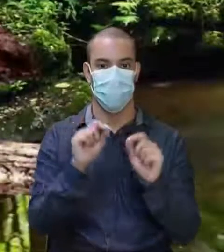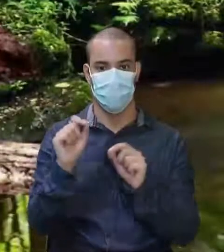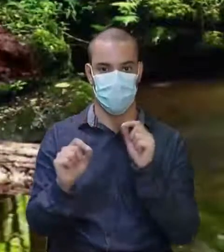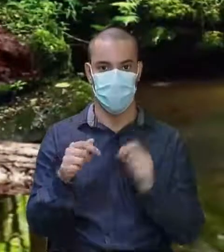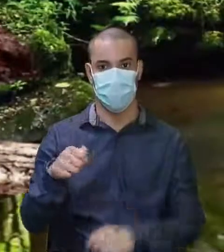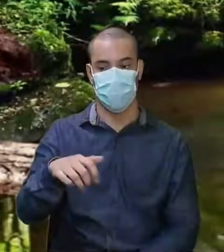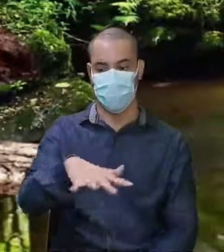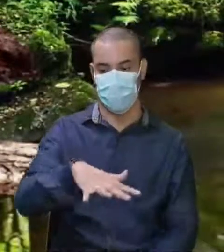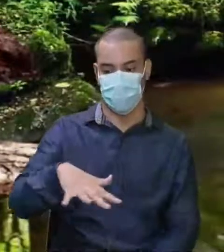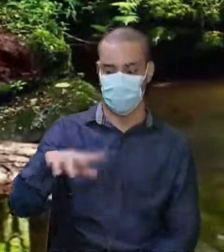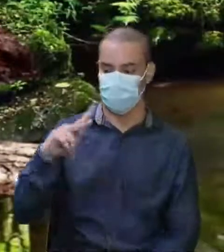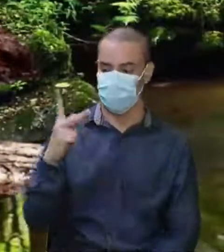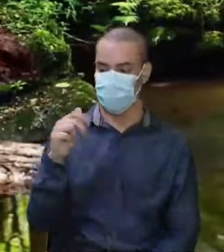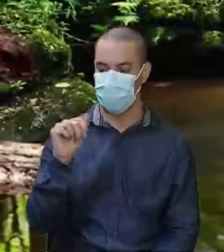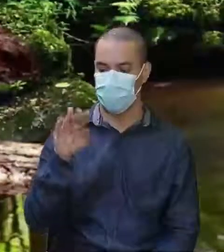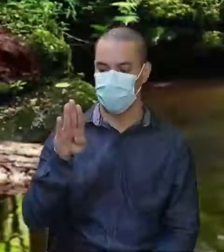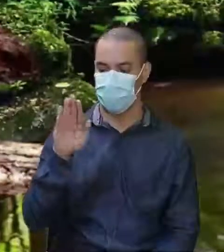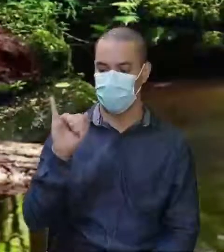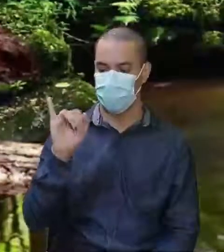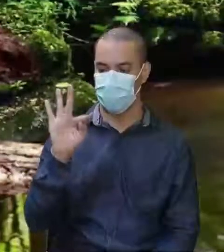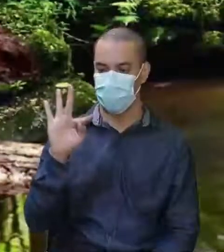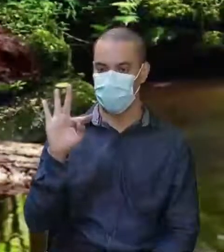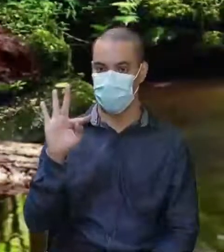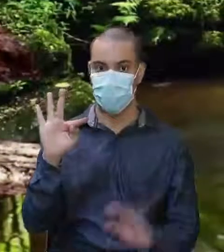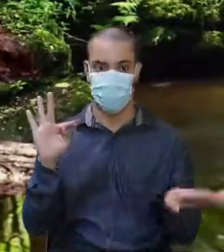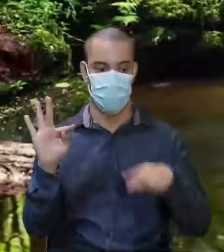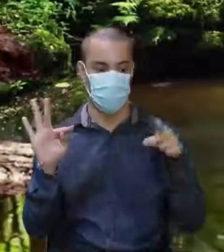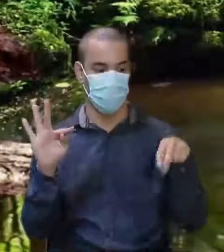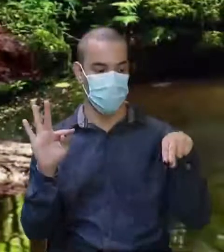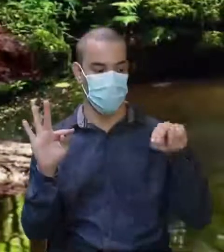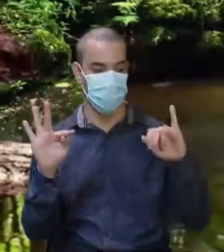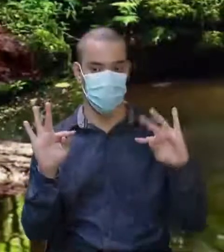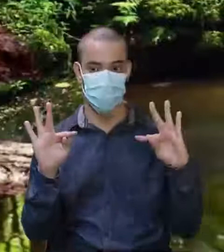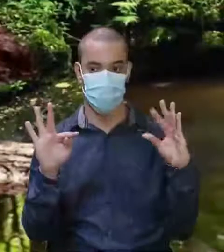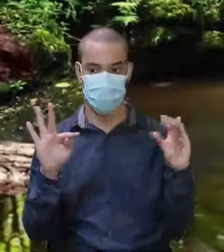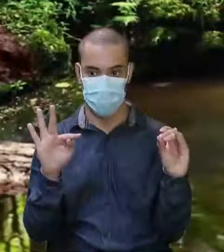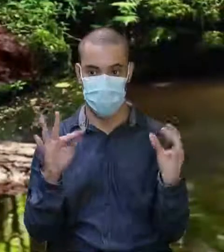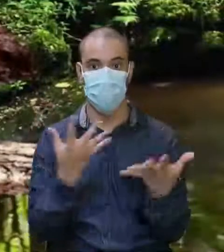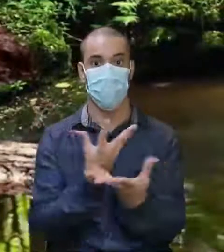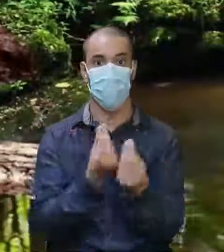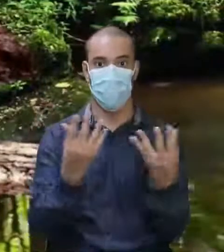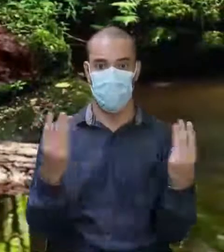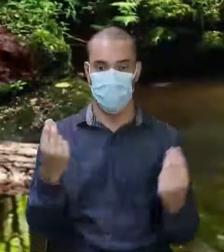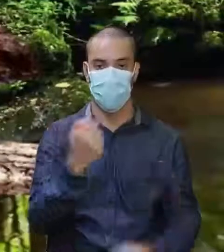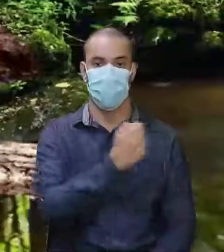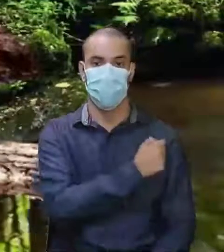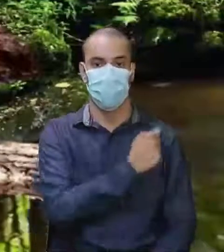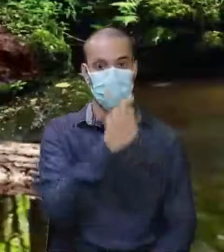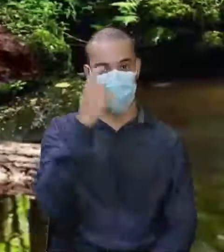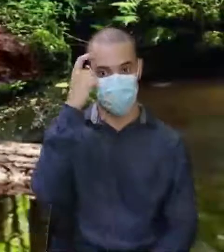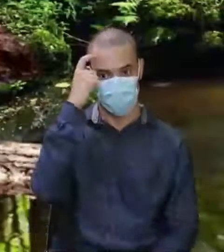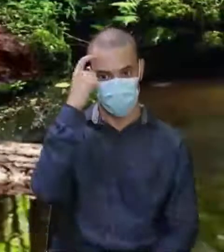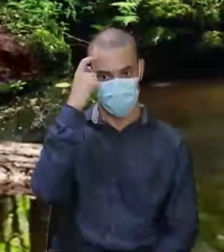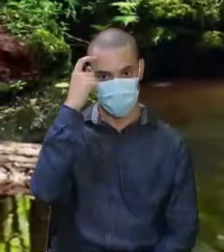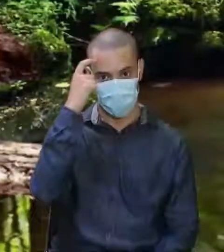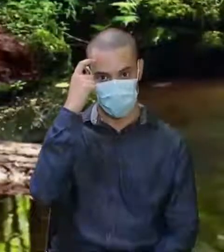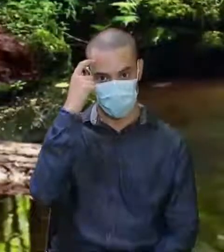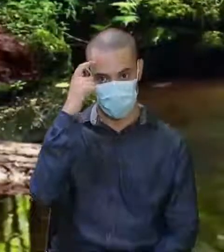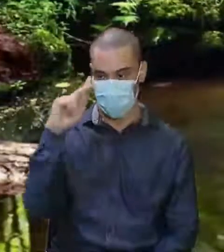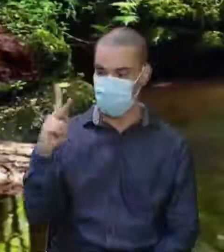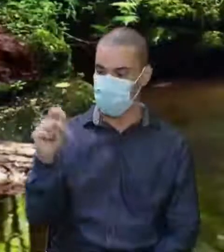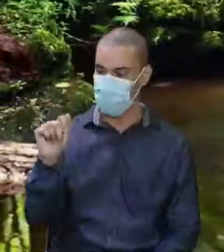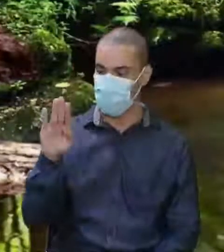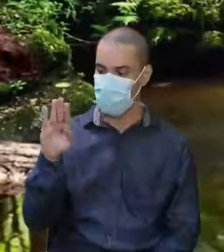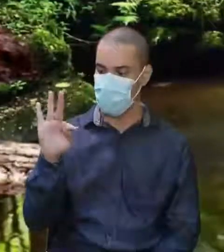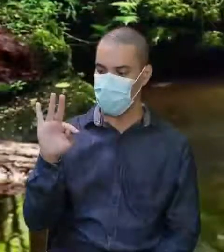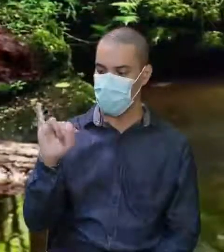hábitat e nicho ecológico. Tá? Muitos alunos eles acham que o nicho é a mesma coisa que o